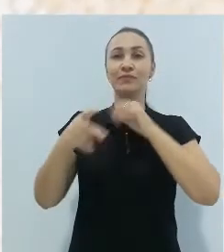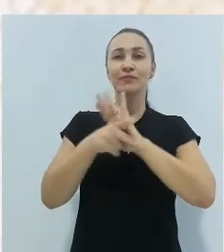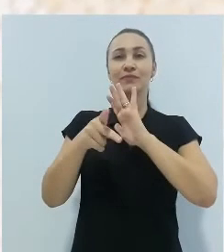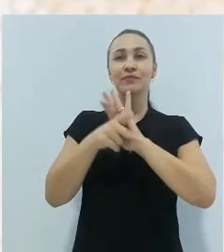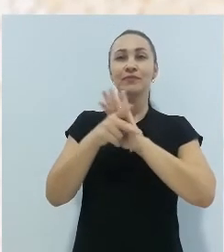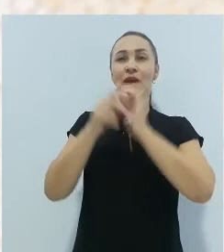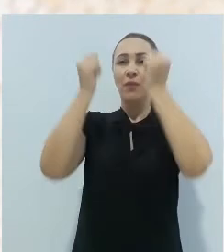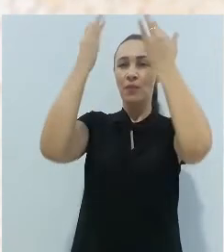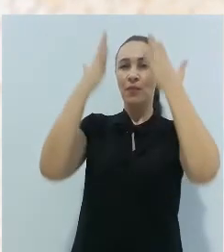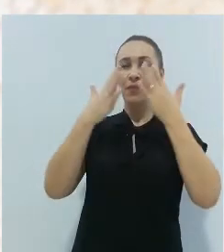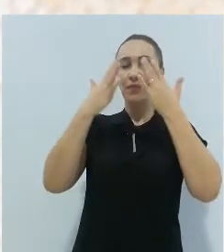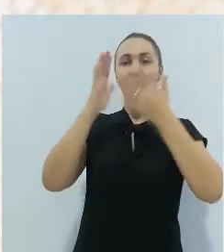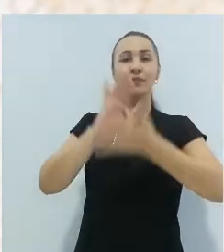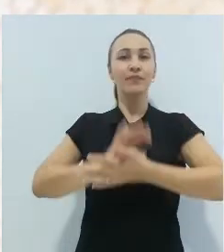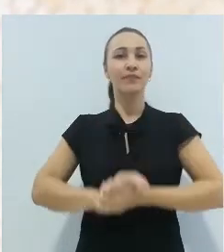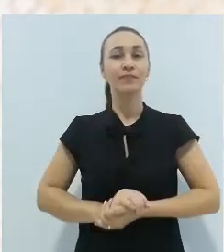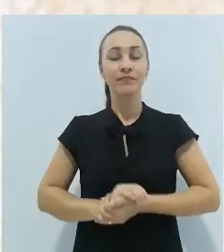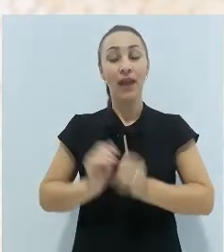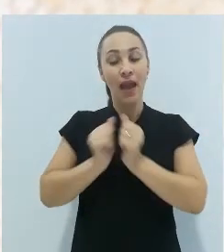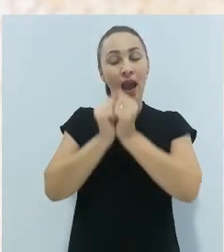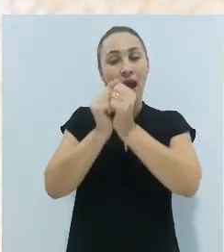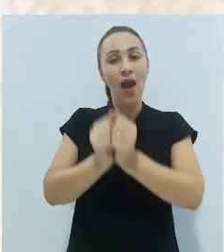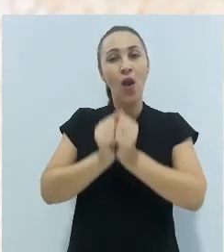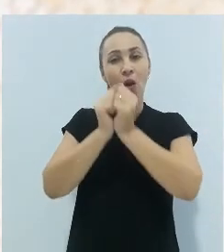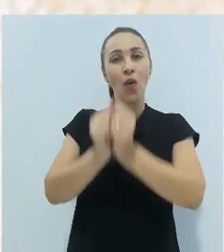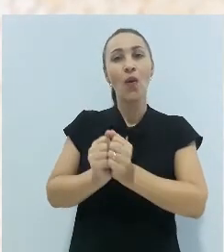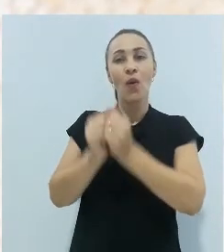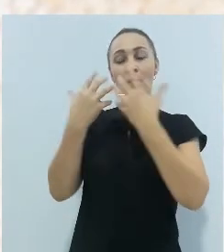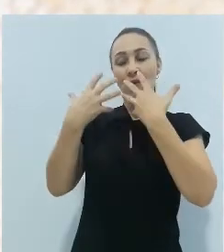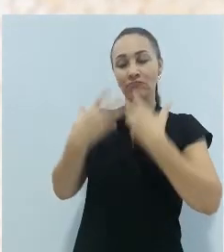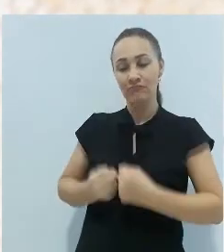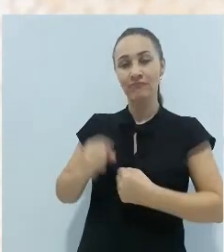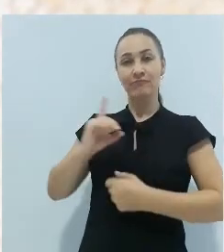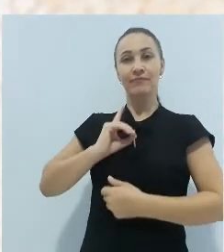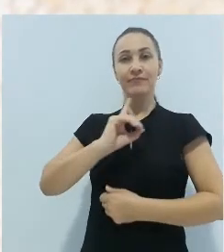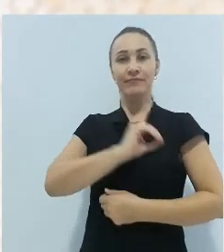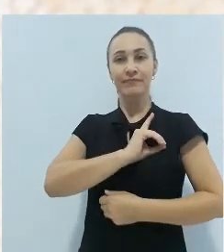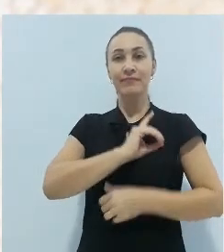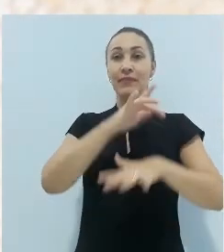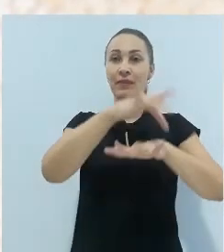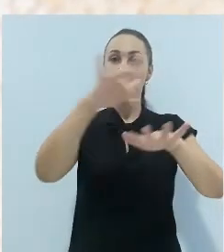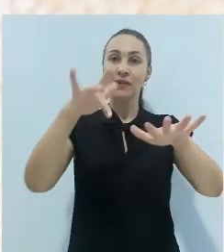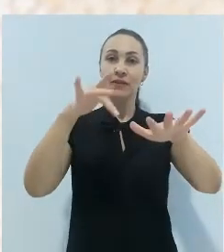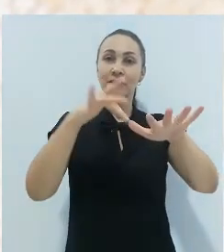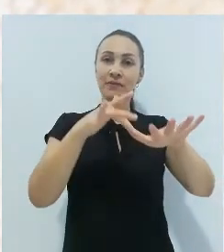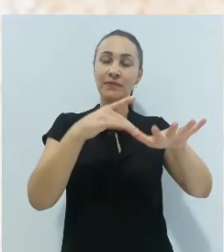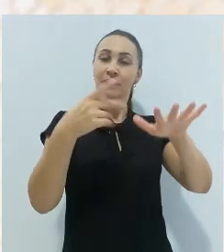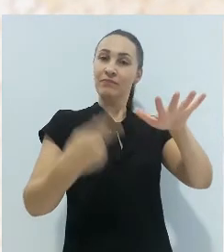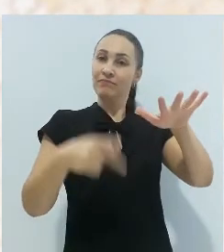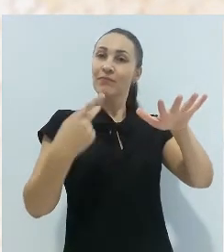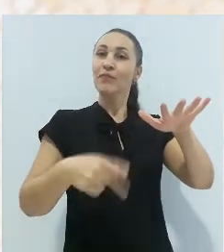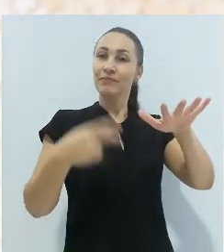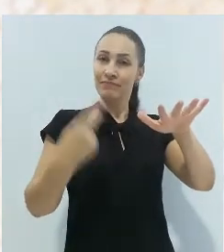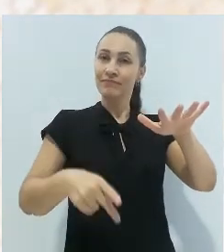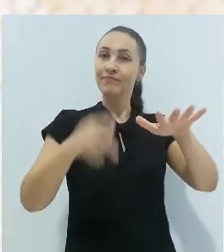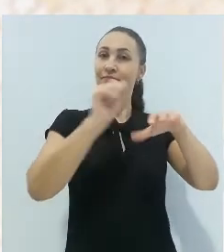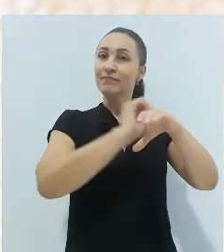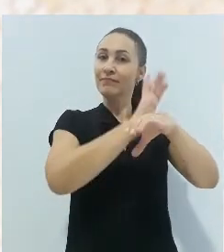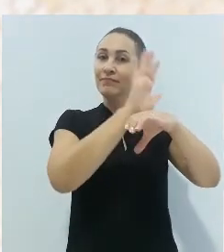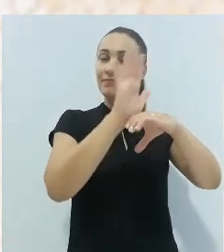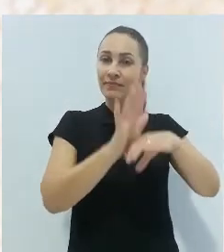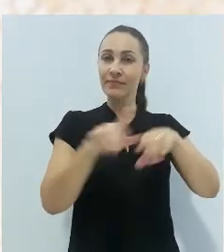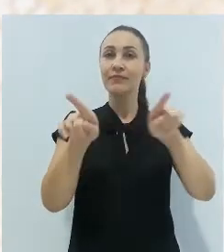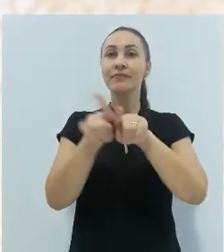a acompanhar a minha ordenação diaconal pelas mídias sociais de nossa arquidiocese de Montes, Claros, também de nossa